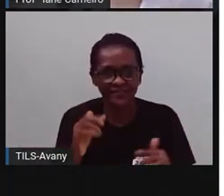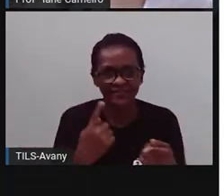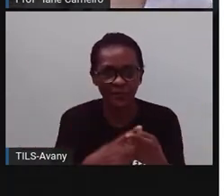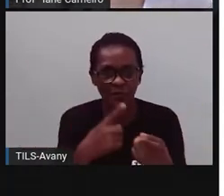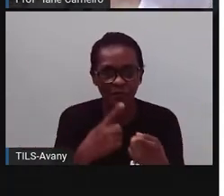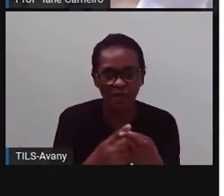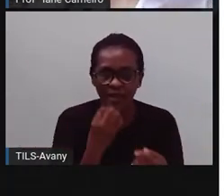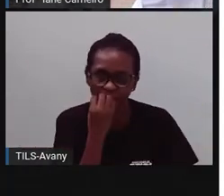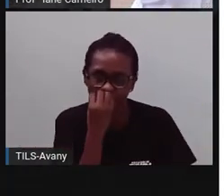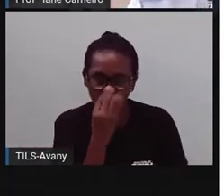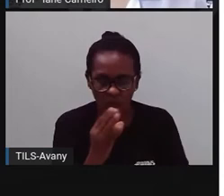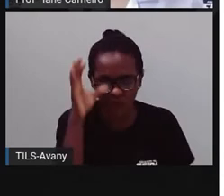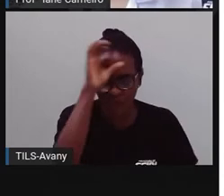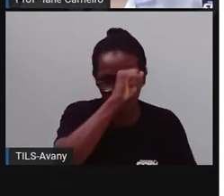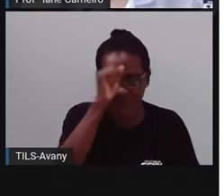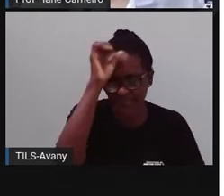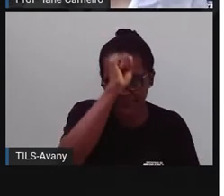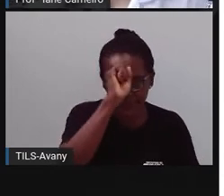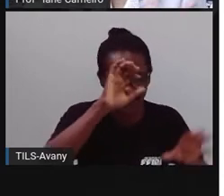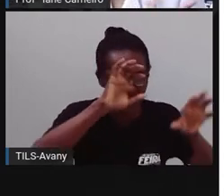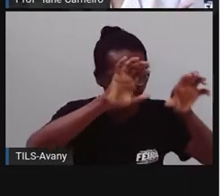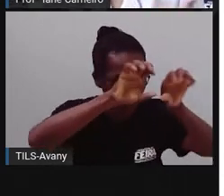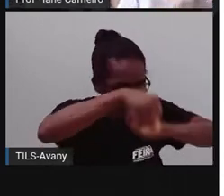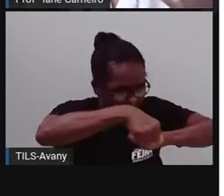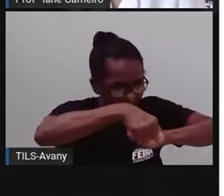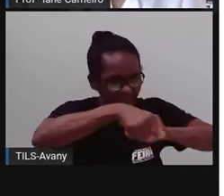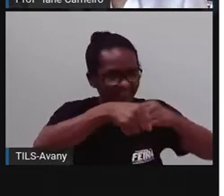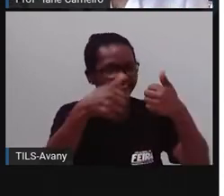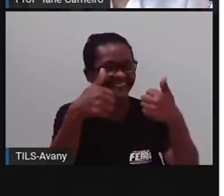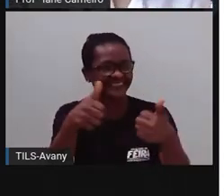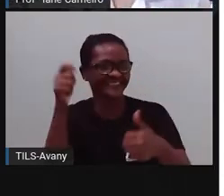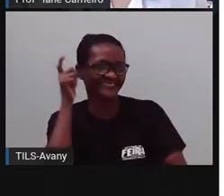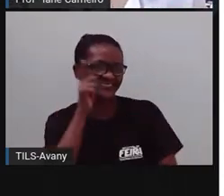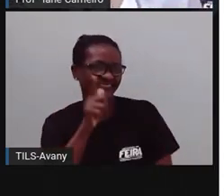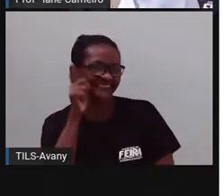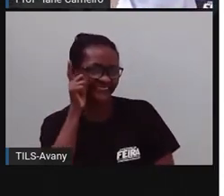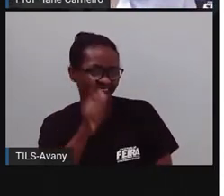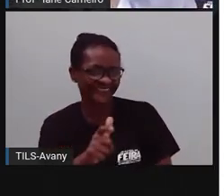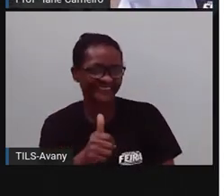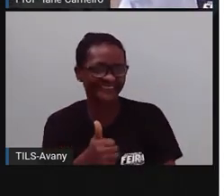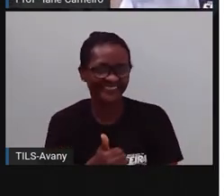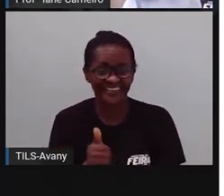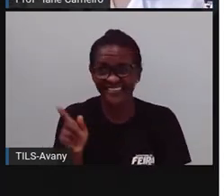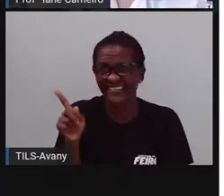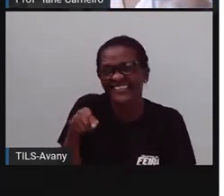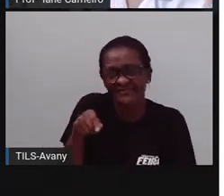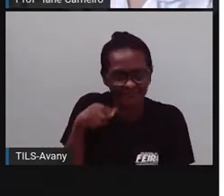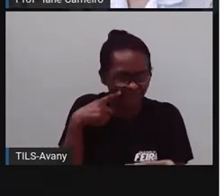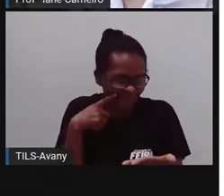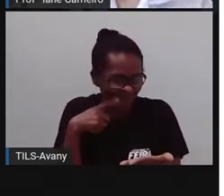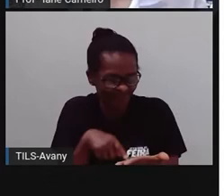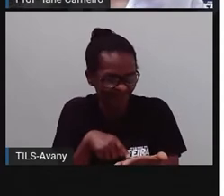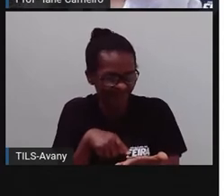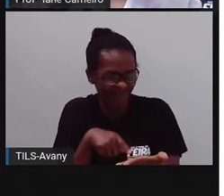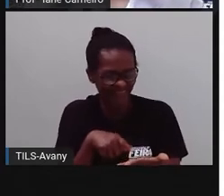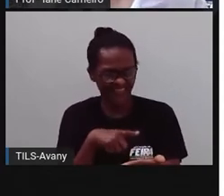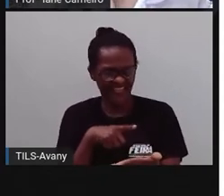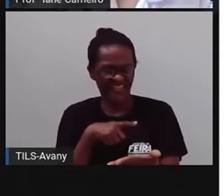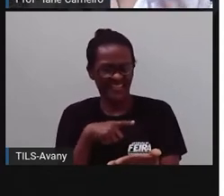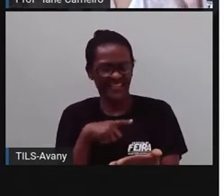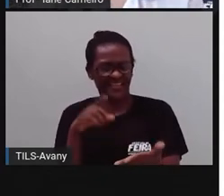nem toda a formatura tem festa Sabia disso tão convidado Ele precisa saber Será que vai ter festa ou é só